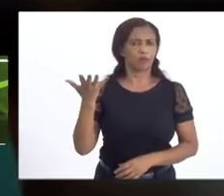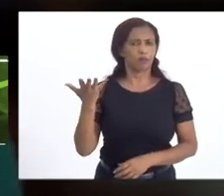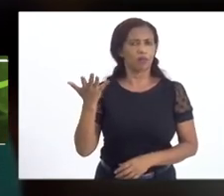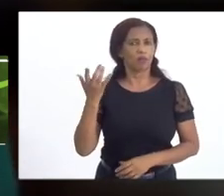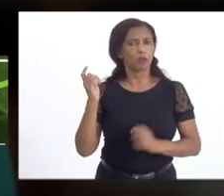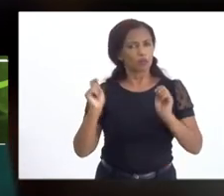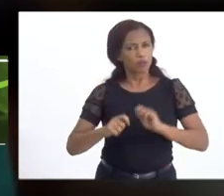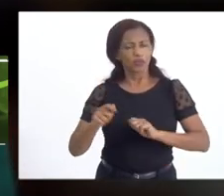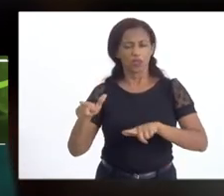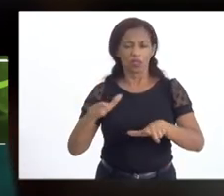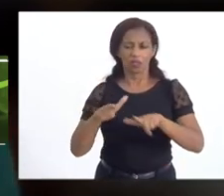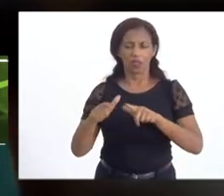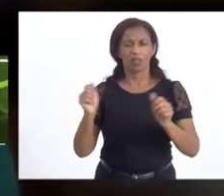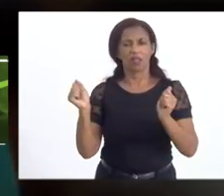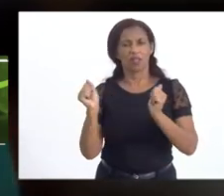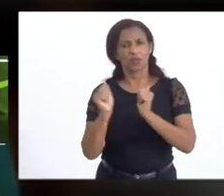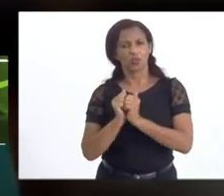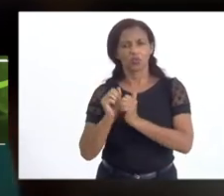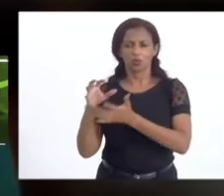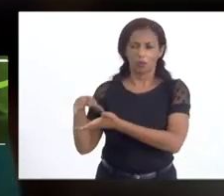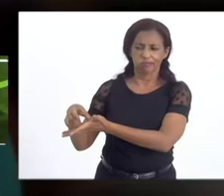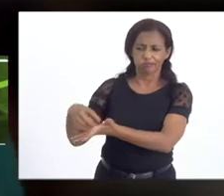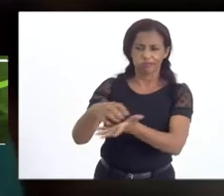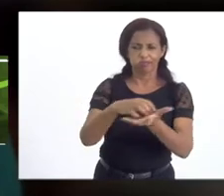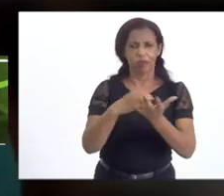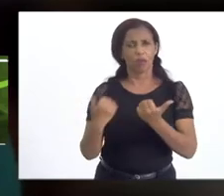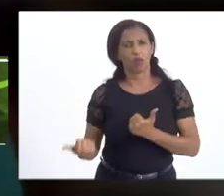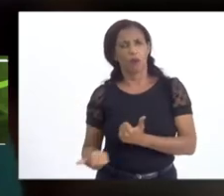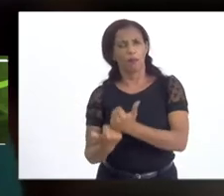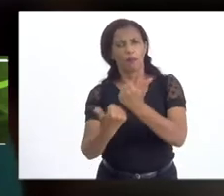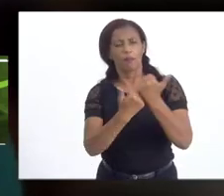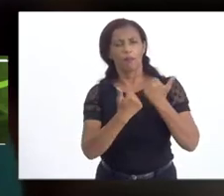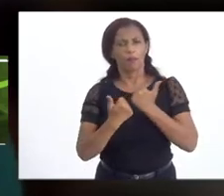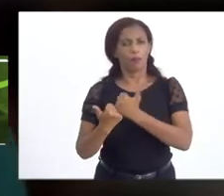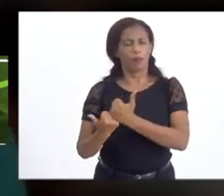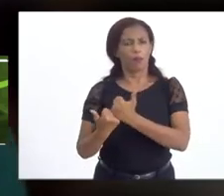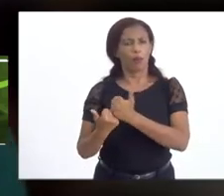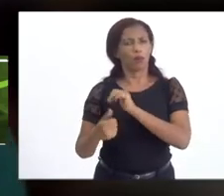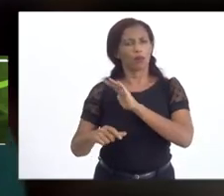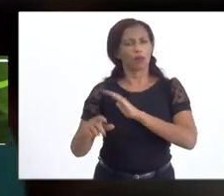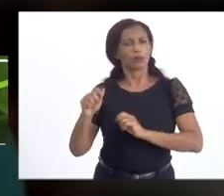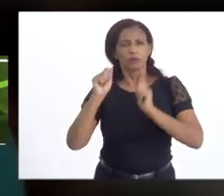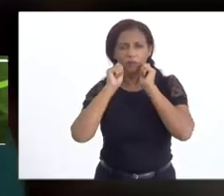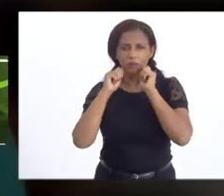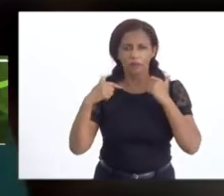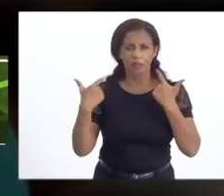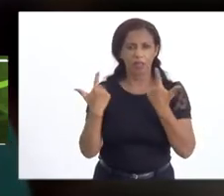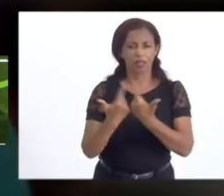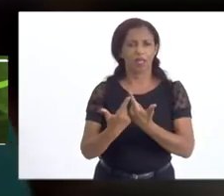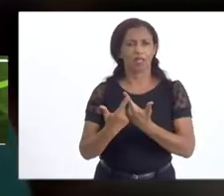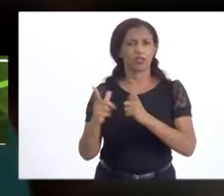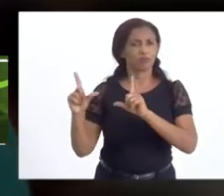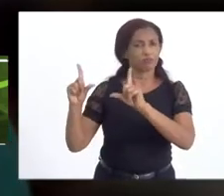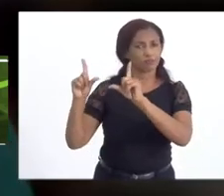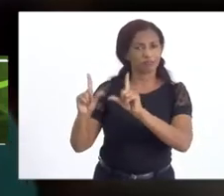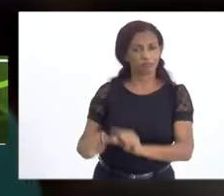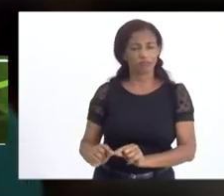trabalhar junto aos órgãos e com apoio do Legislativo do Rio